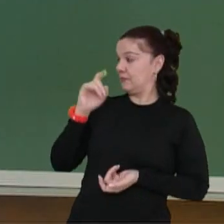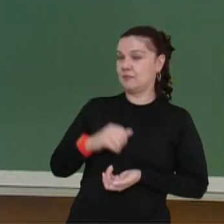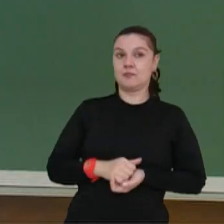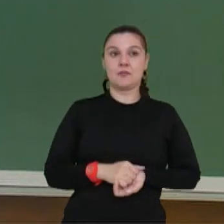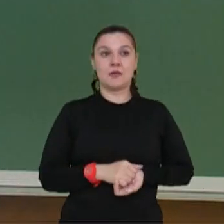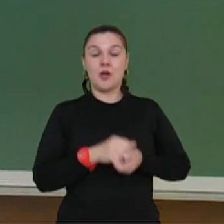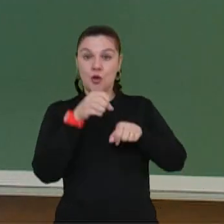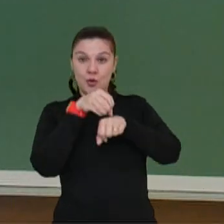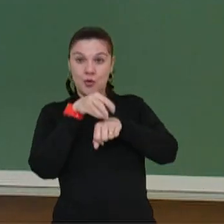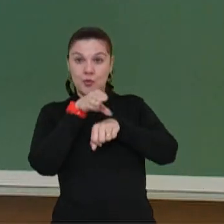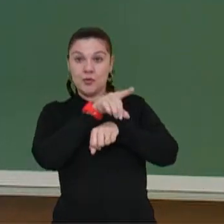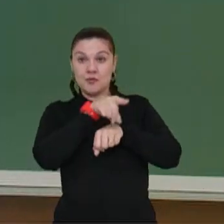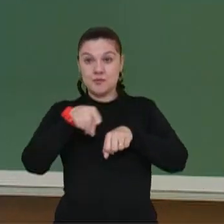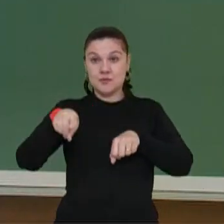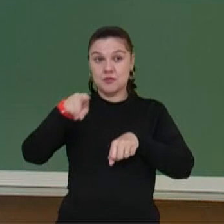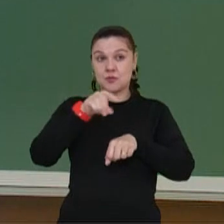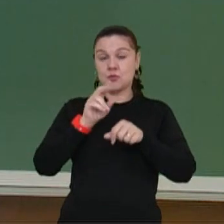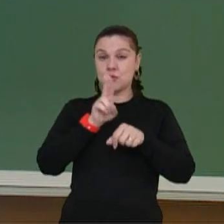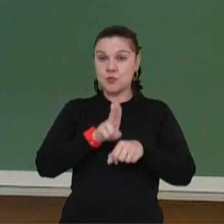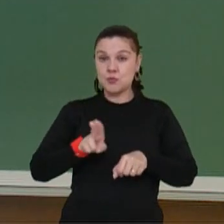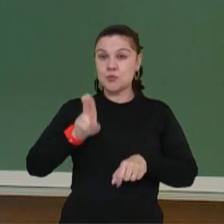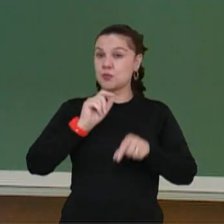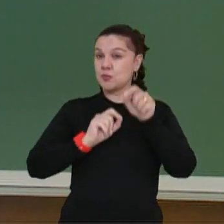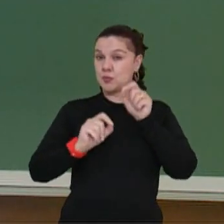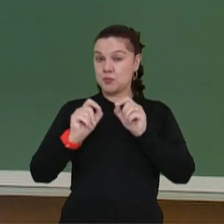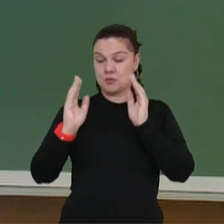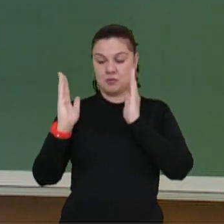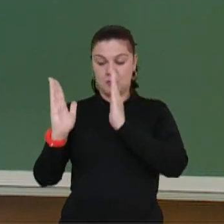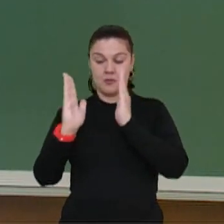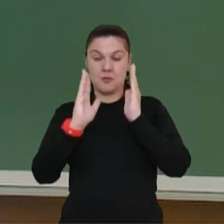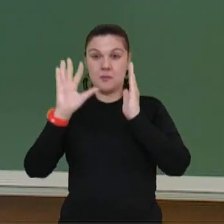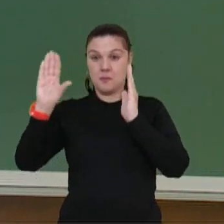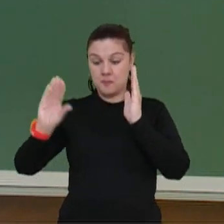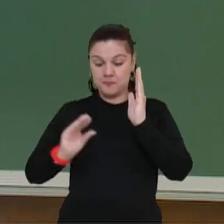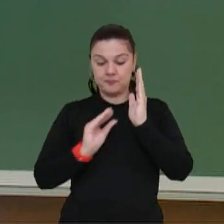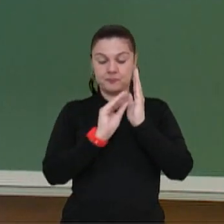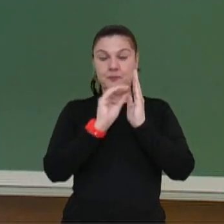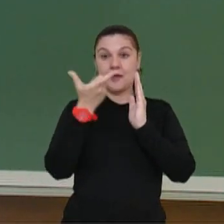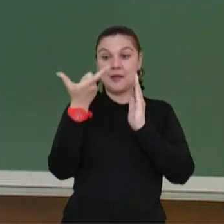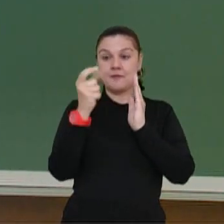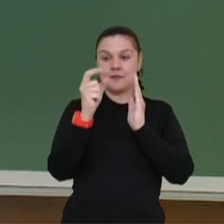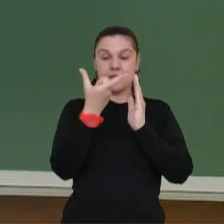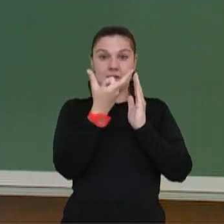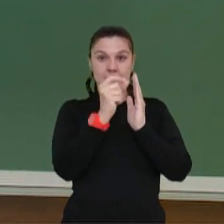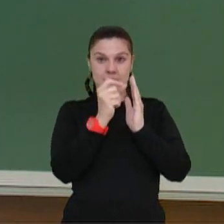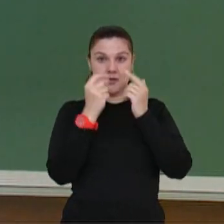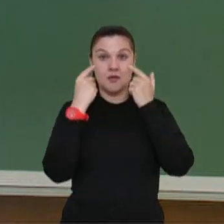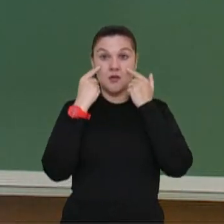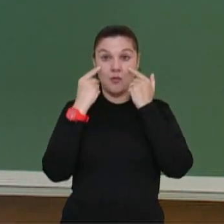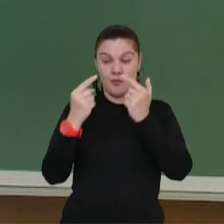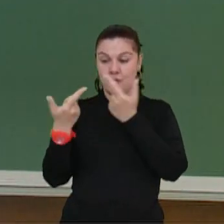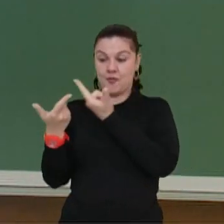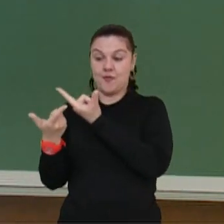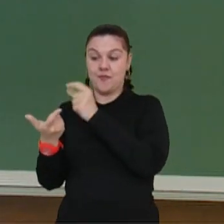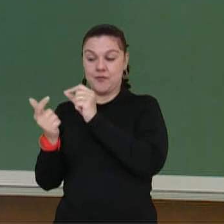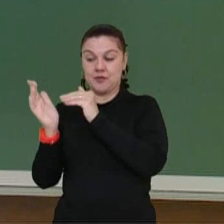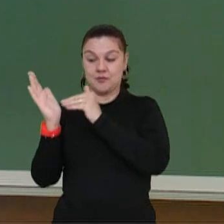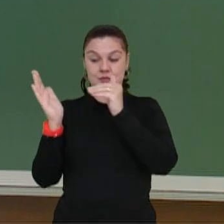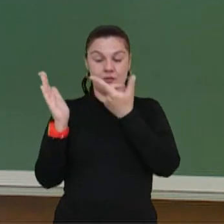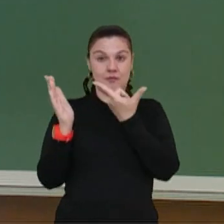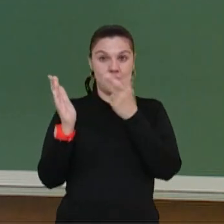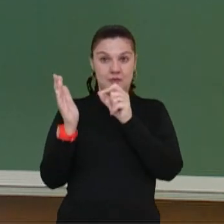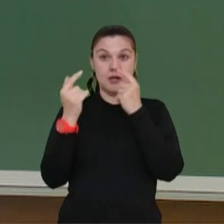A sugestão que eu tenho aqui é a gente fazer um extrato de 20 em 20 centímetros, ou seja, intervalos de classe de 20 em